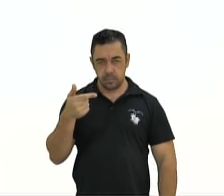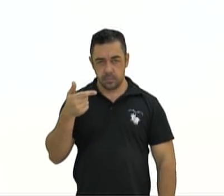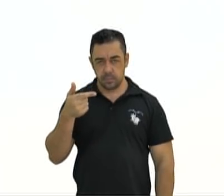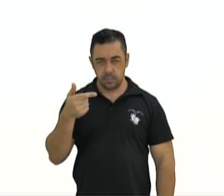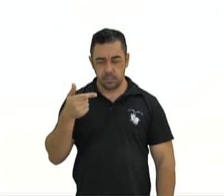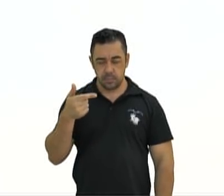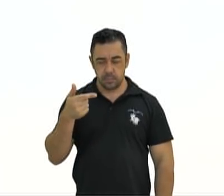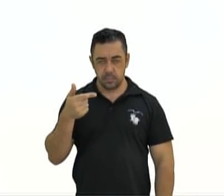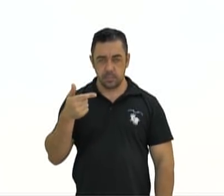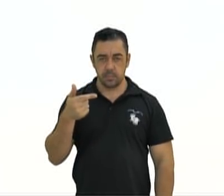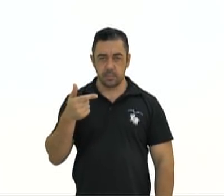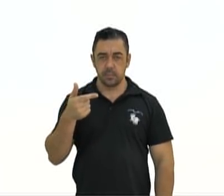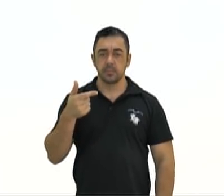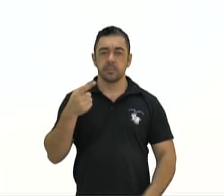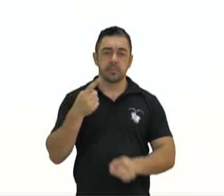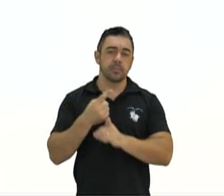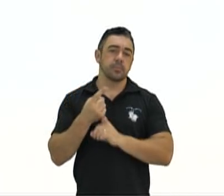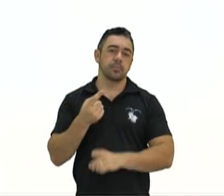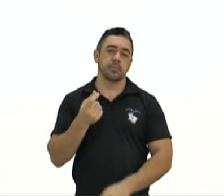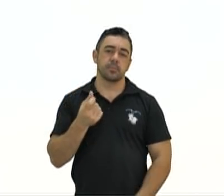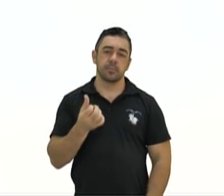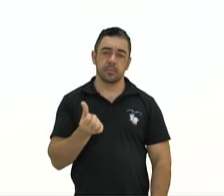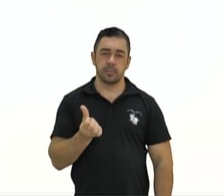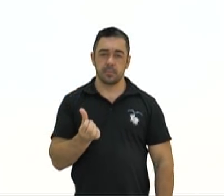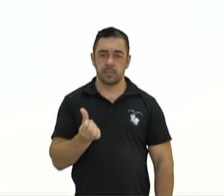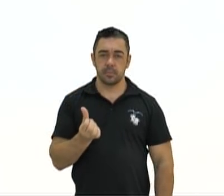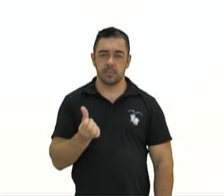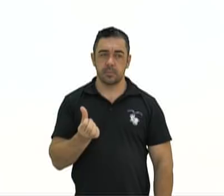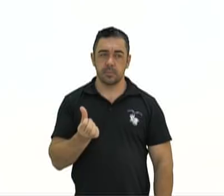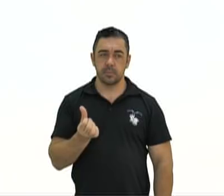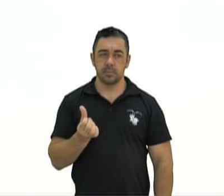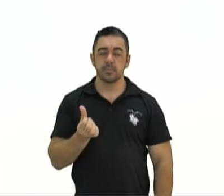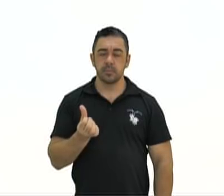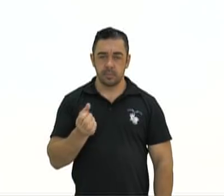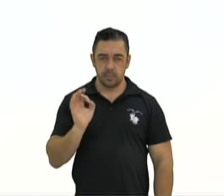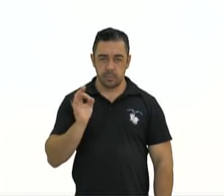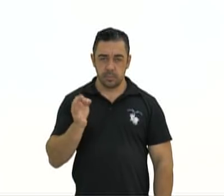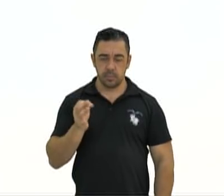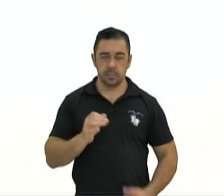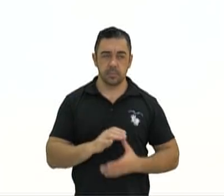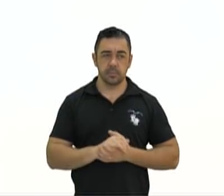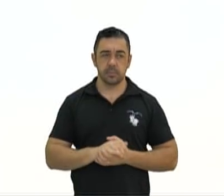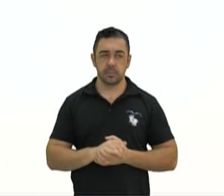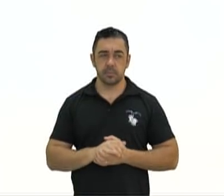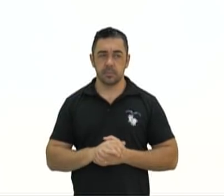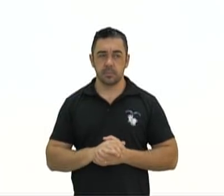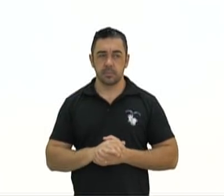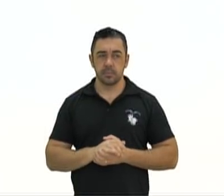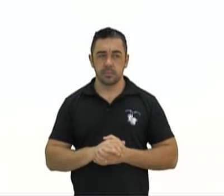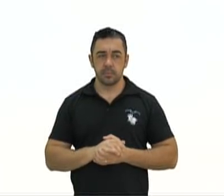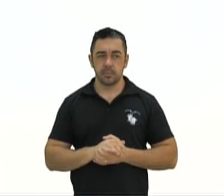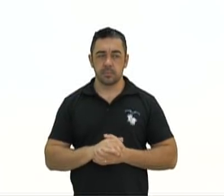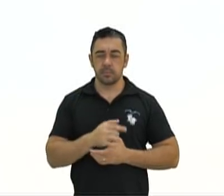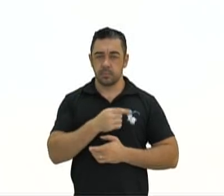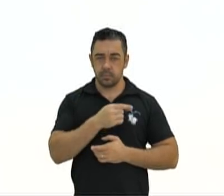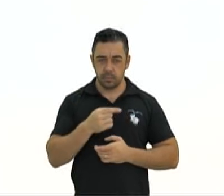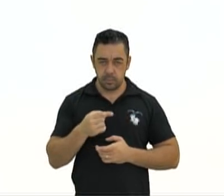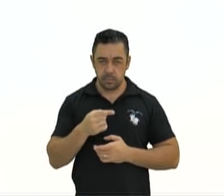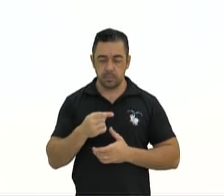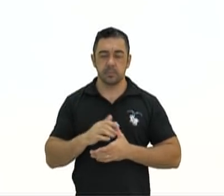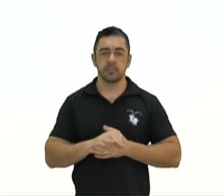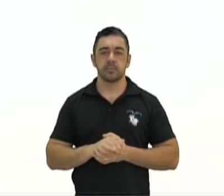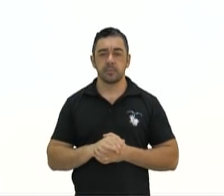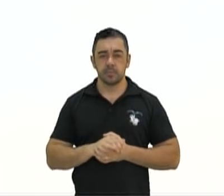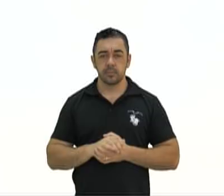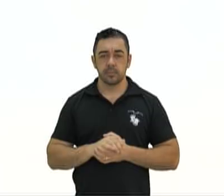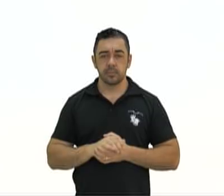multiplico por 2. Então, 3 vezes 2, olha lá, 6. Mais com menos é